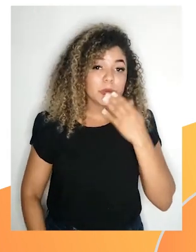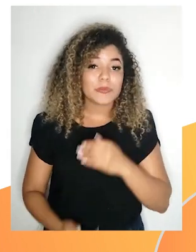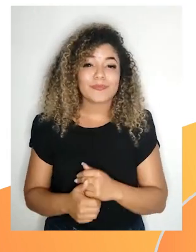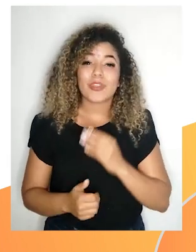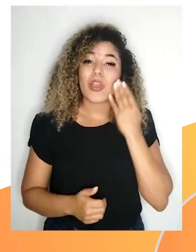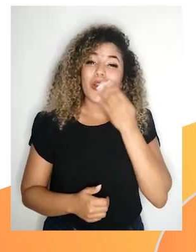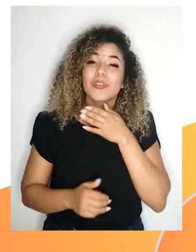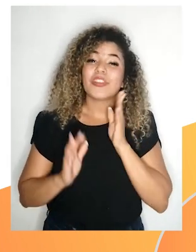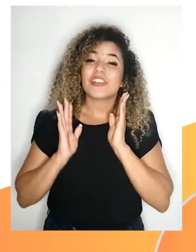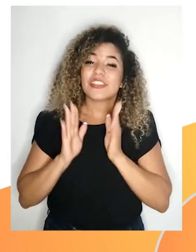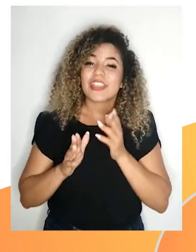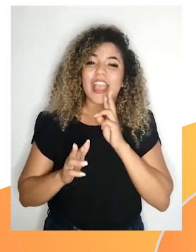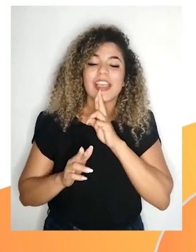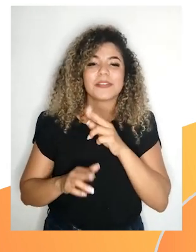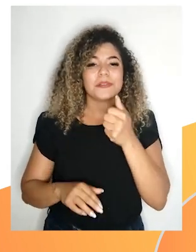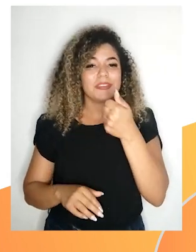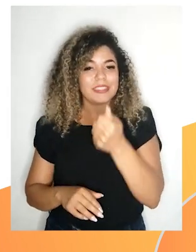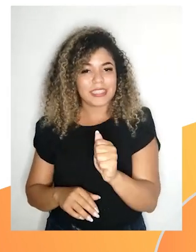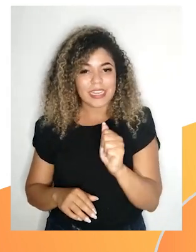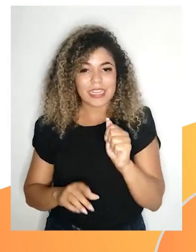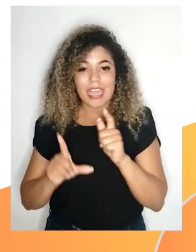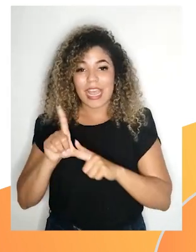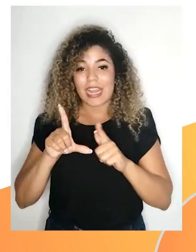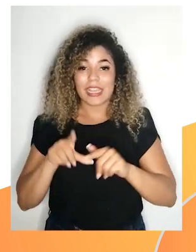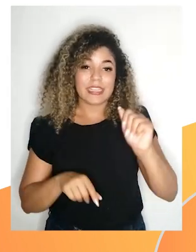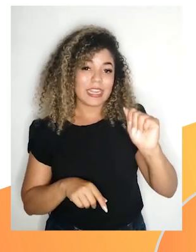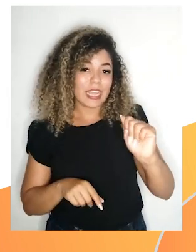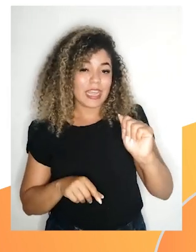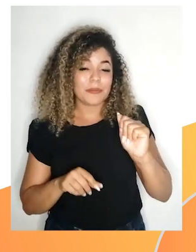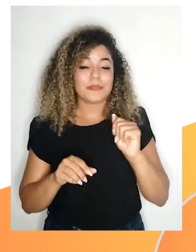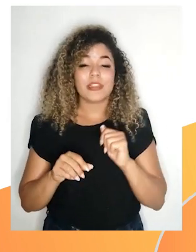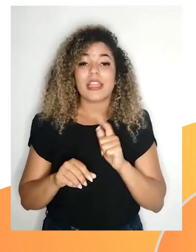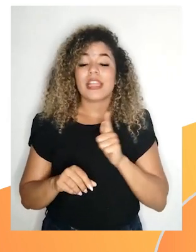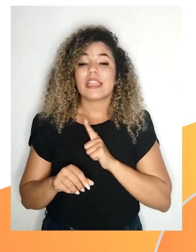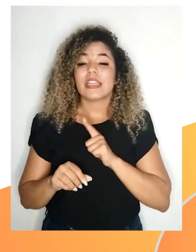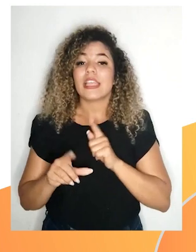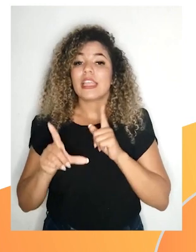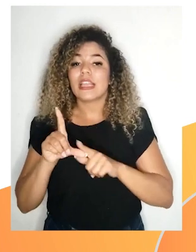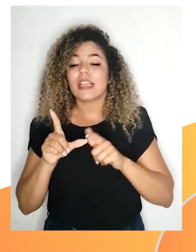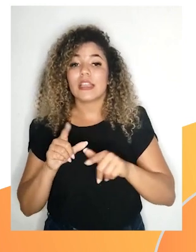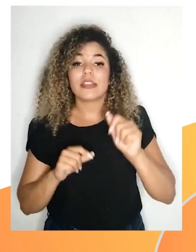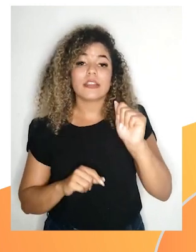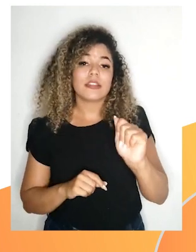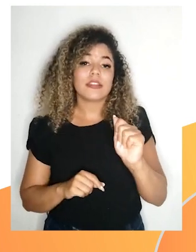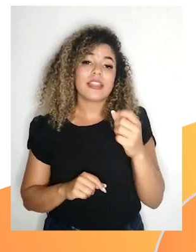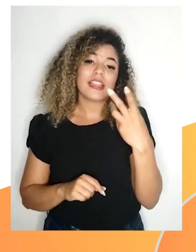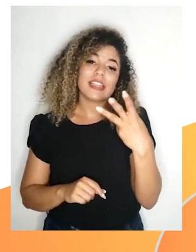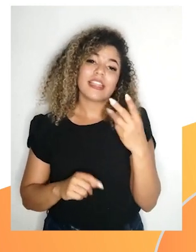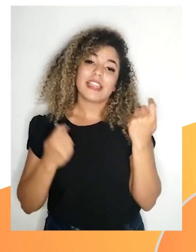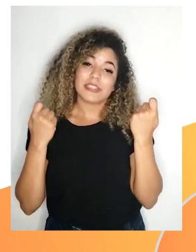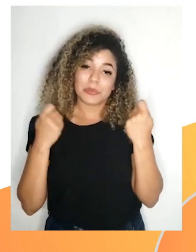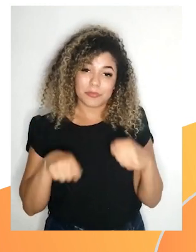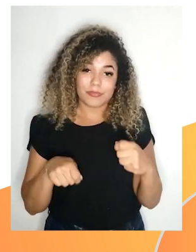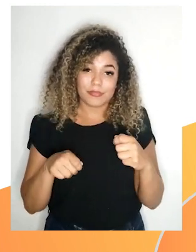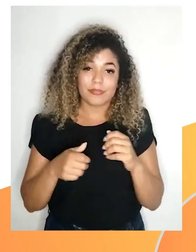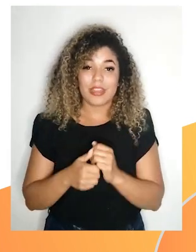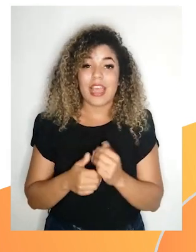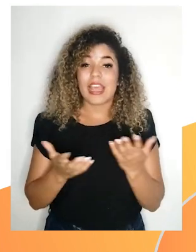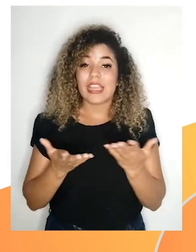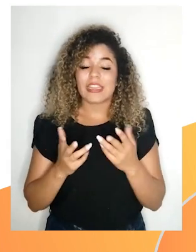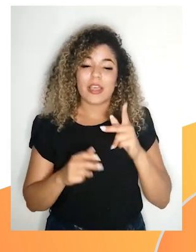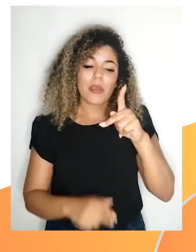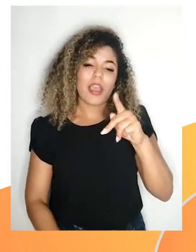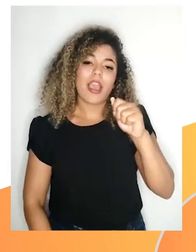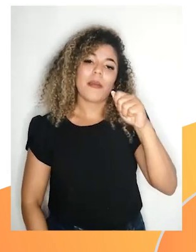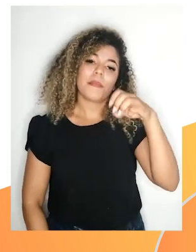O doce a gente fez na letra A, né? Olha só. O doce a gente tem aqui na letra A. São essas 3 possibilidades. Então, a